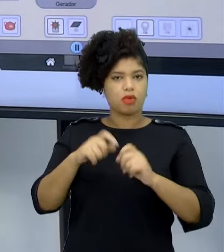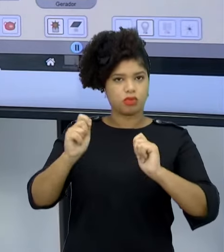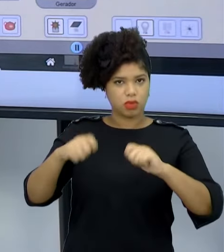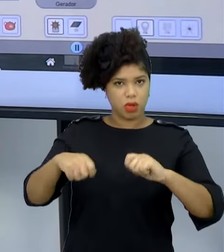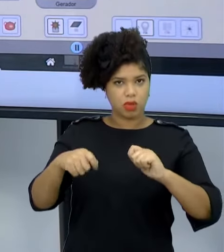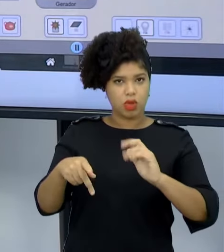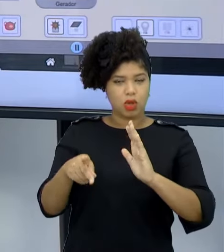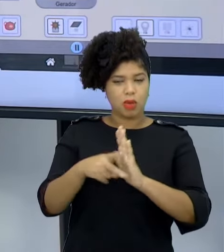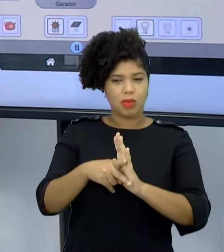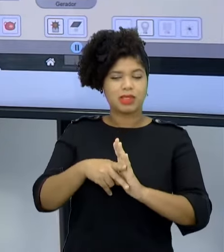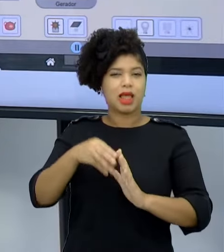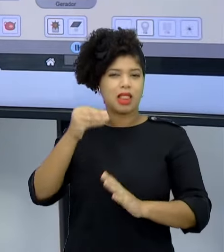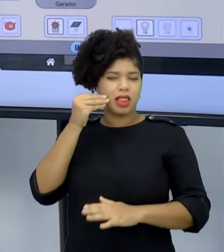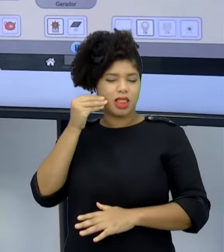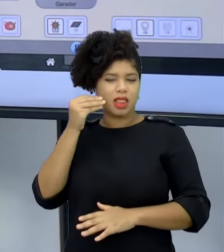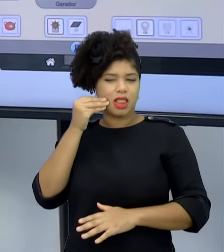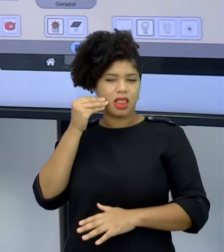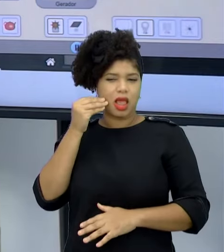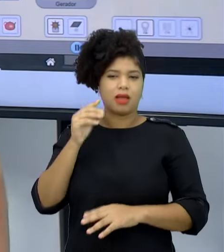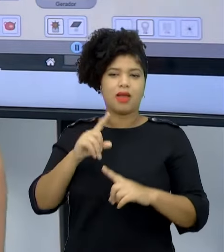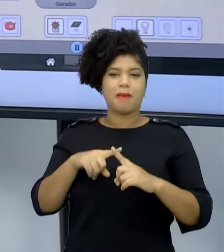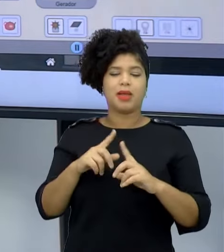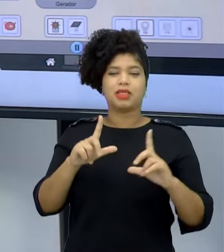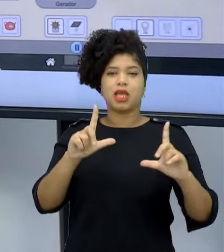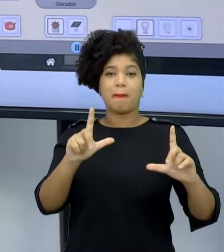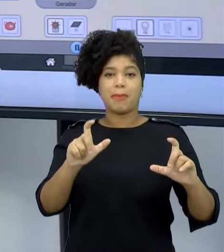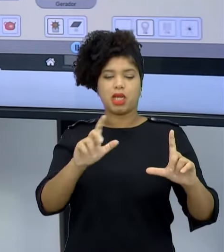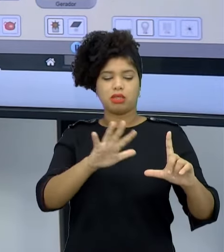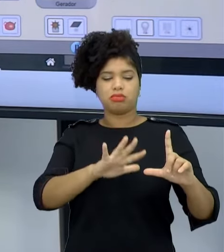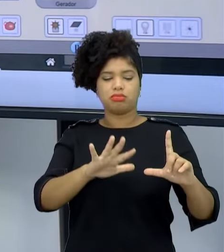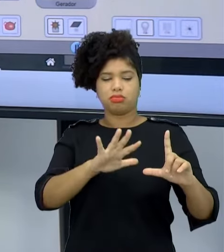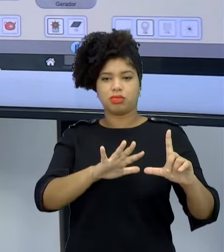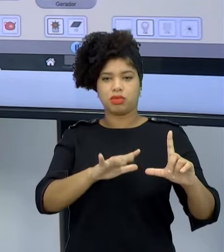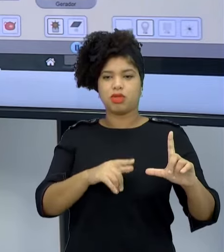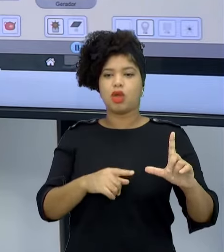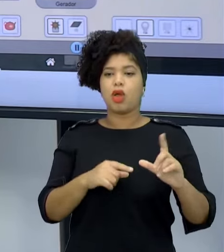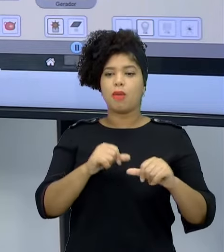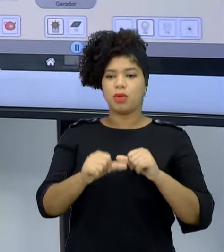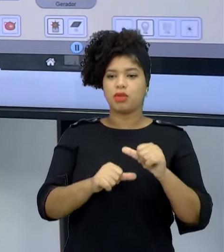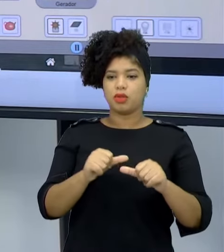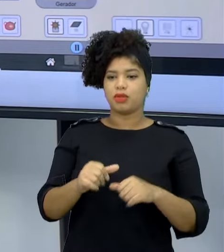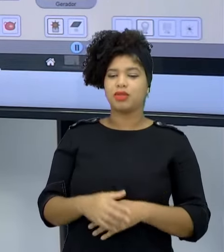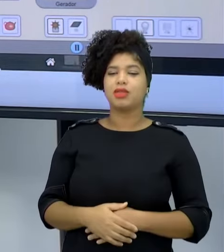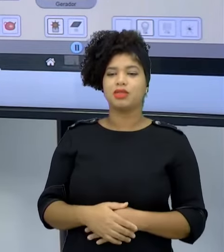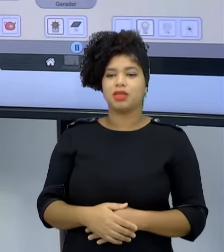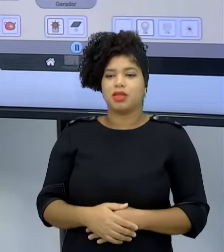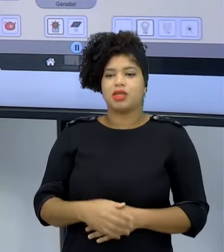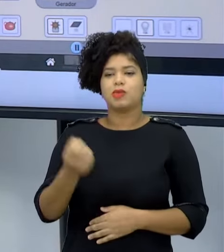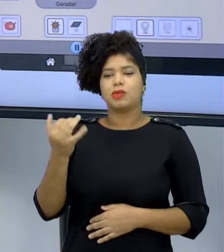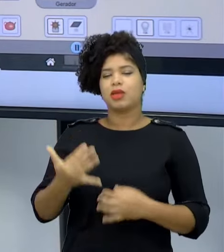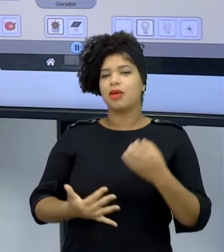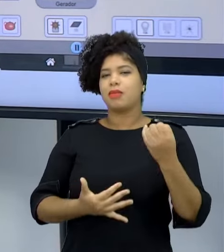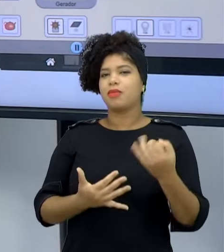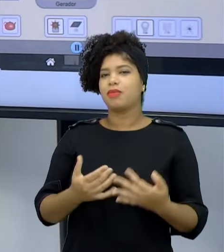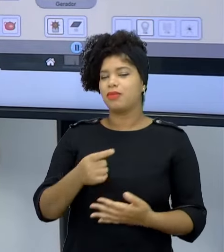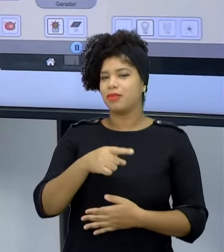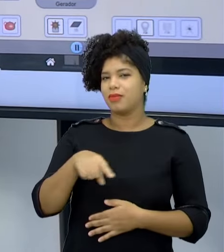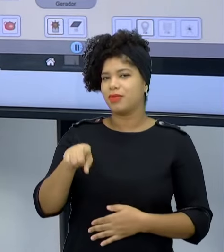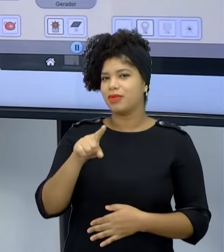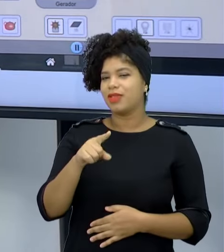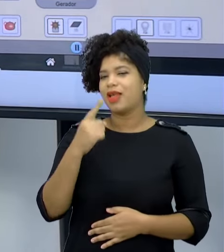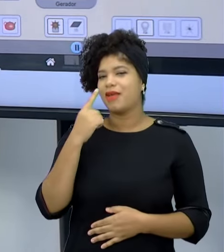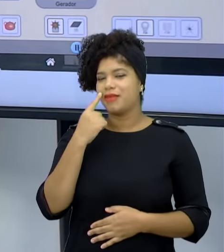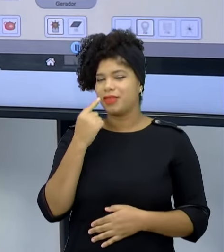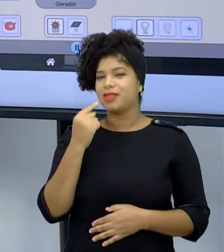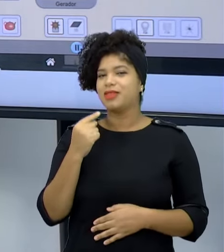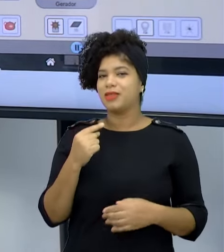no simulador, mas eu tirei um print de algumas transformações e vou comentá-las só para ver se você foi encaminhando